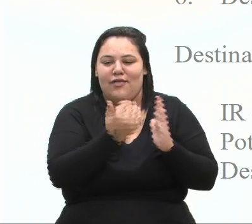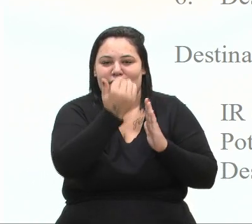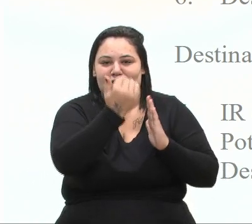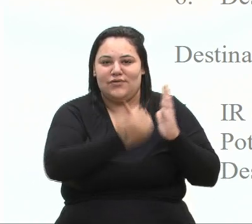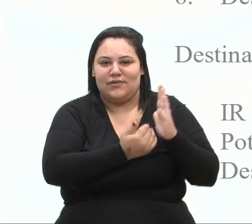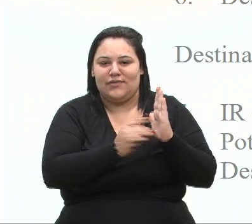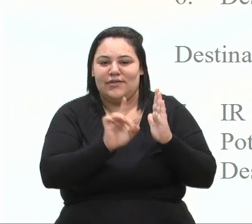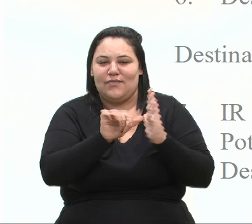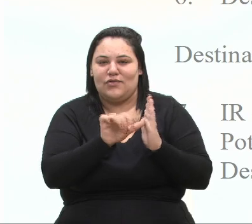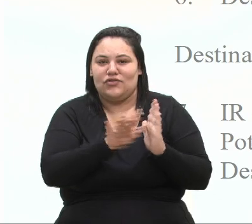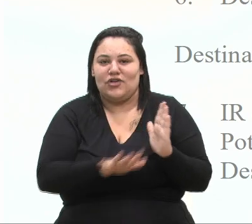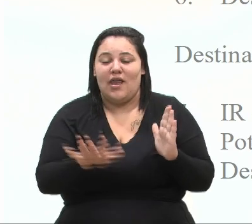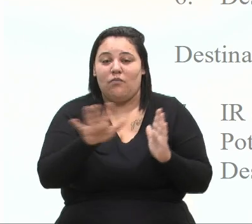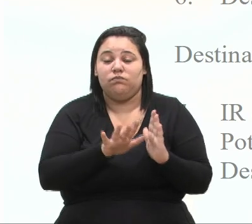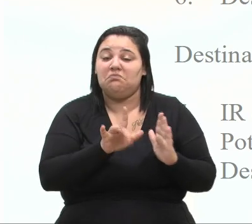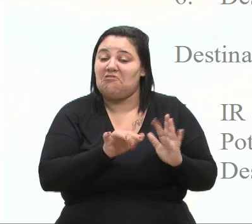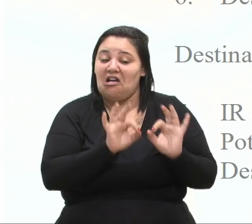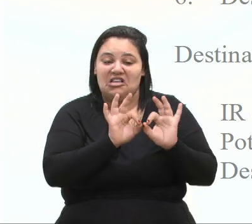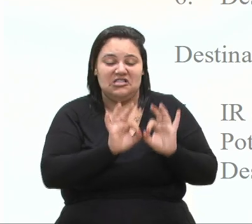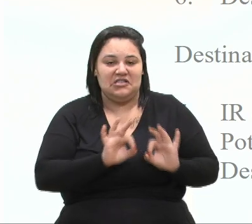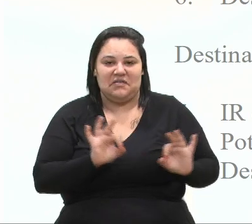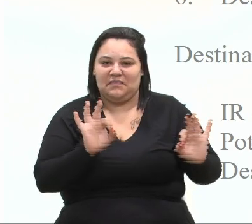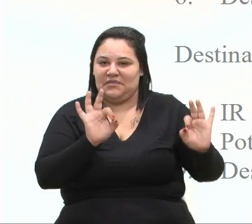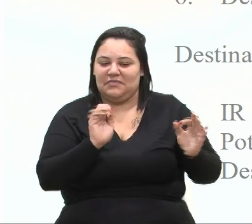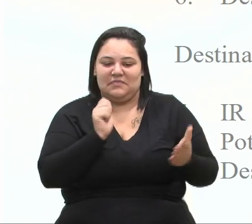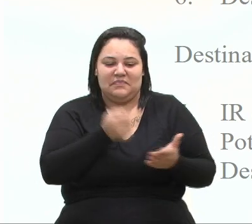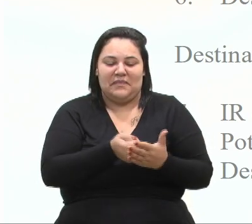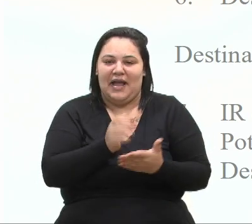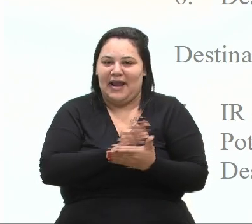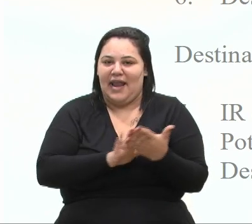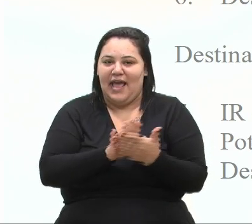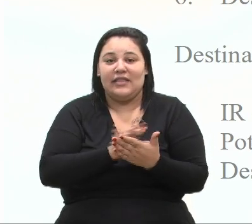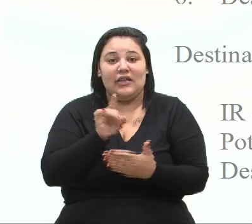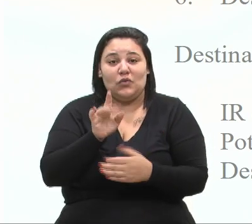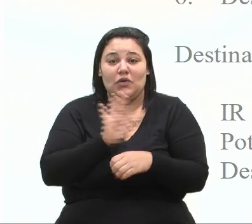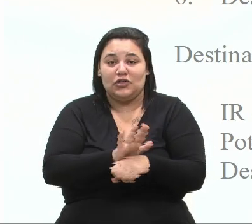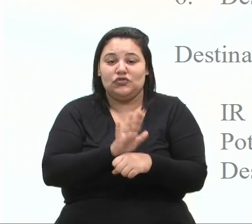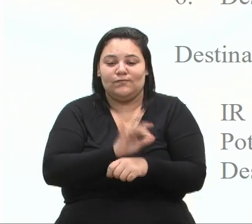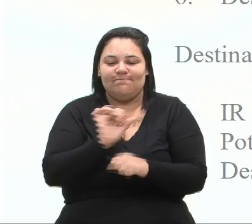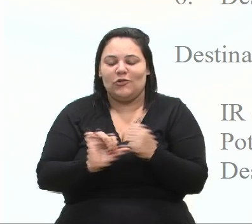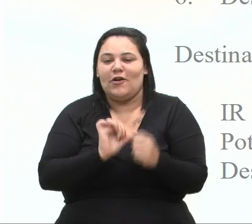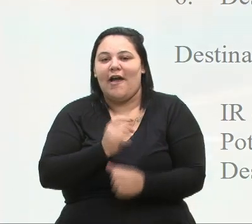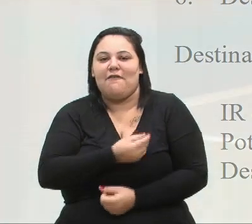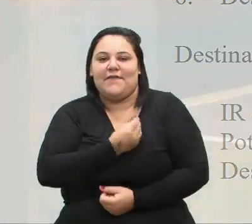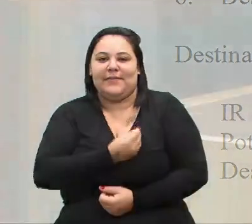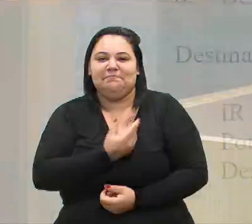pago. É simples, não custa nada e você ajuda a mudar destinos.